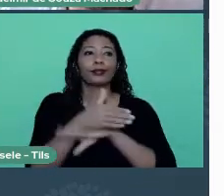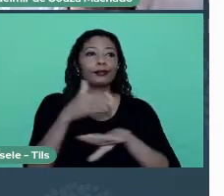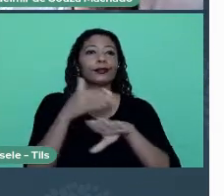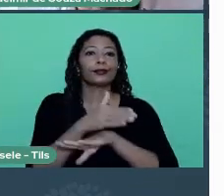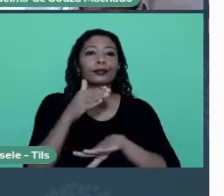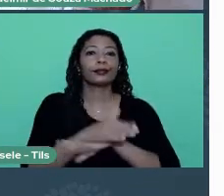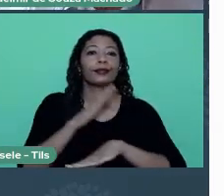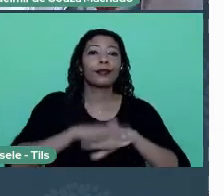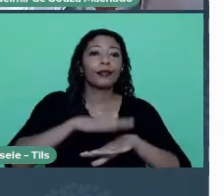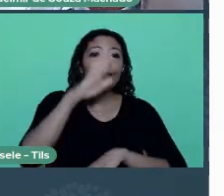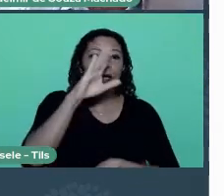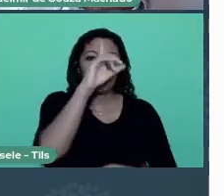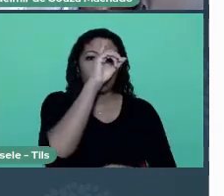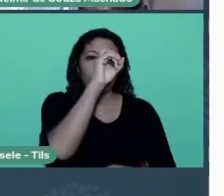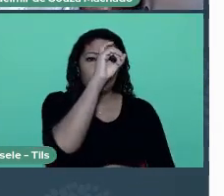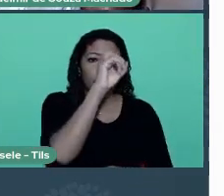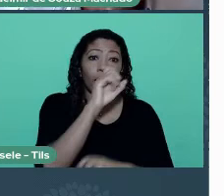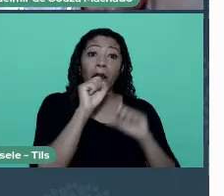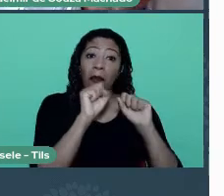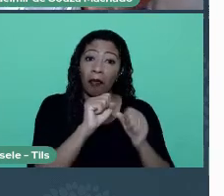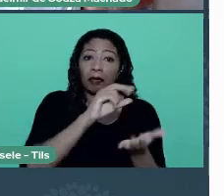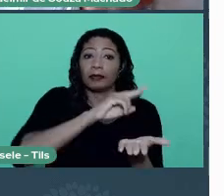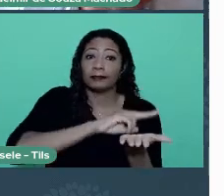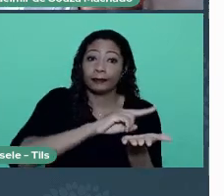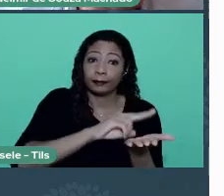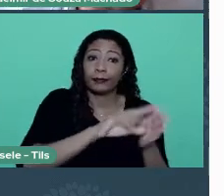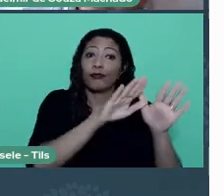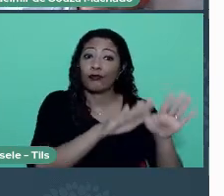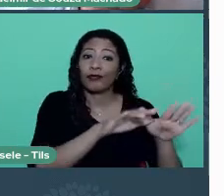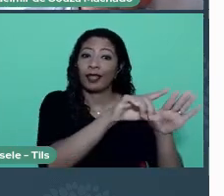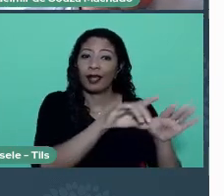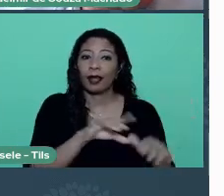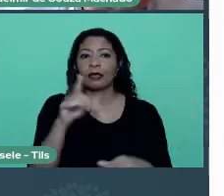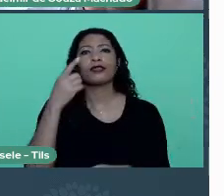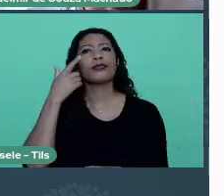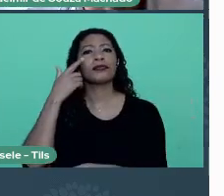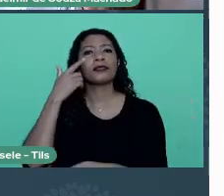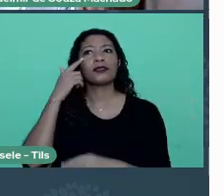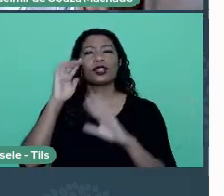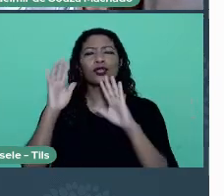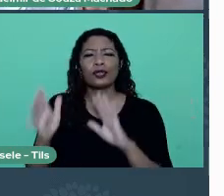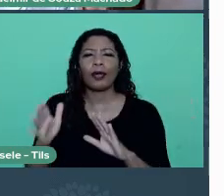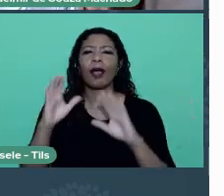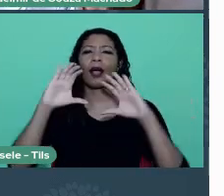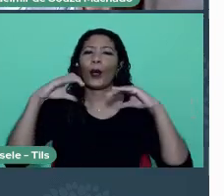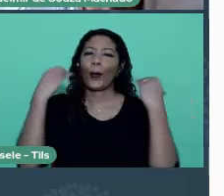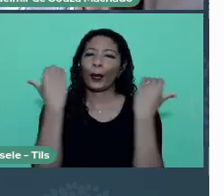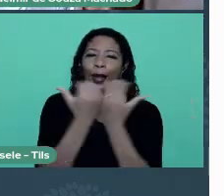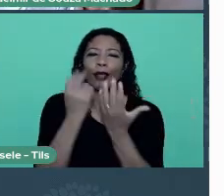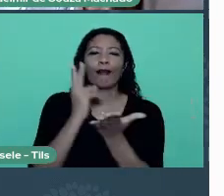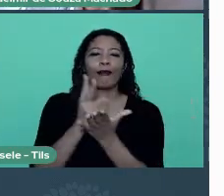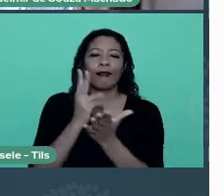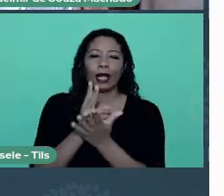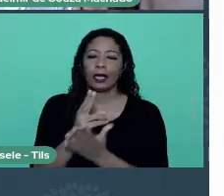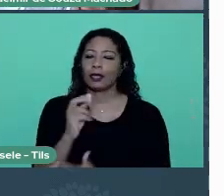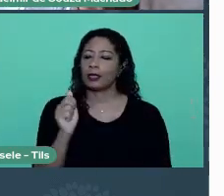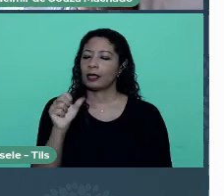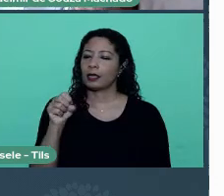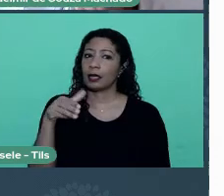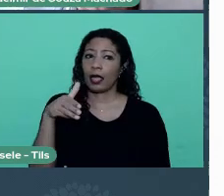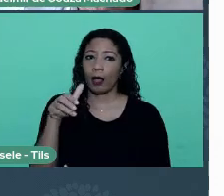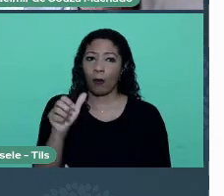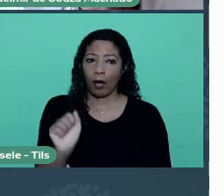já devem ter ouvido aquela máxima muito repetida em congressos: quanto mais asma,